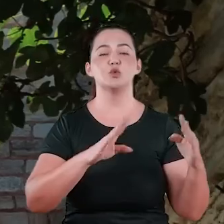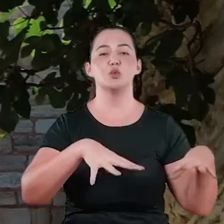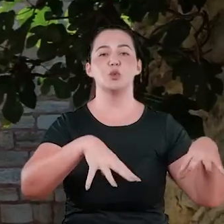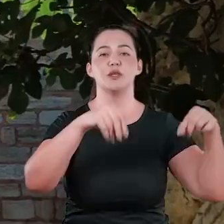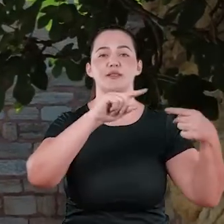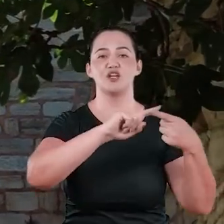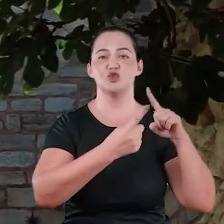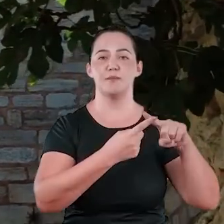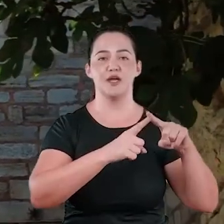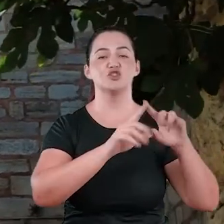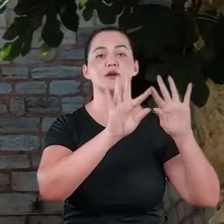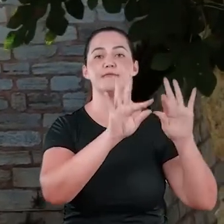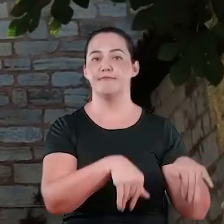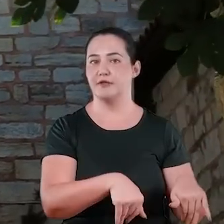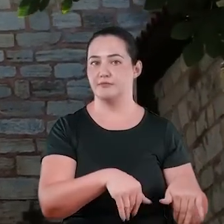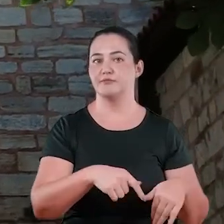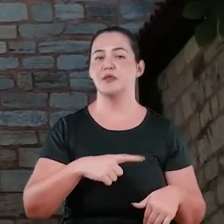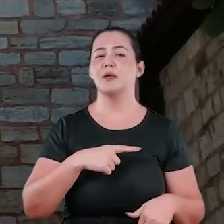aconteceu.